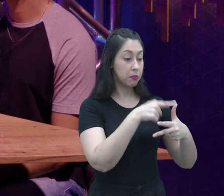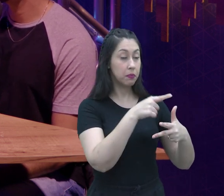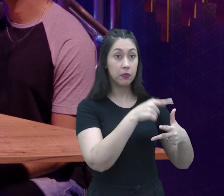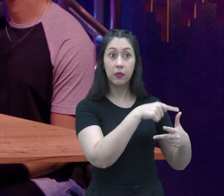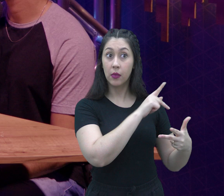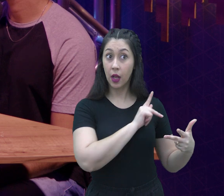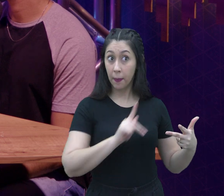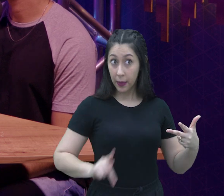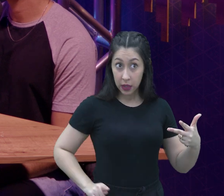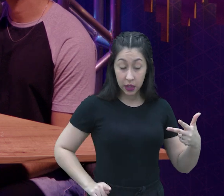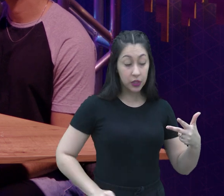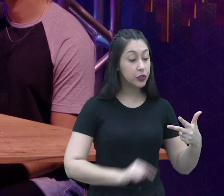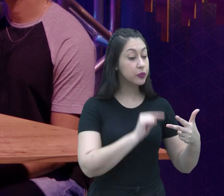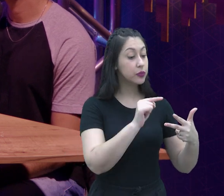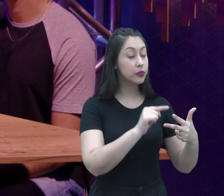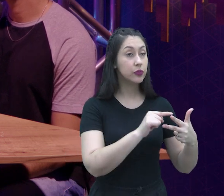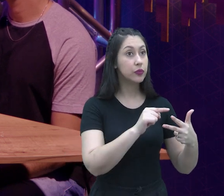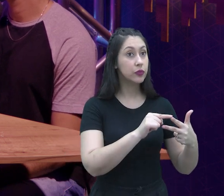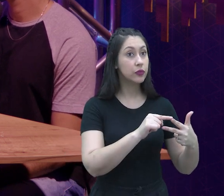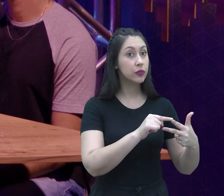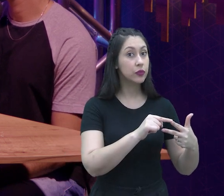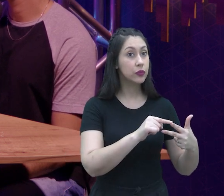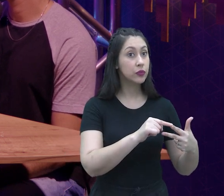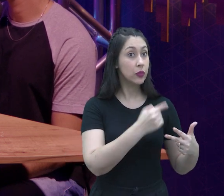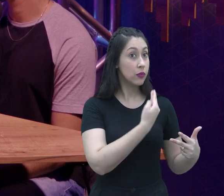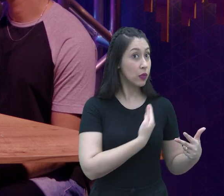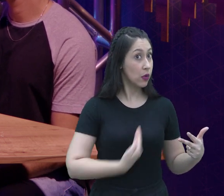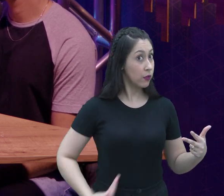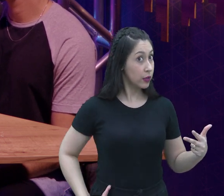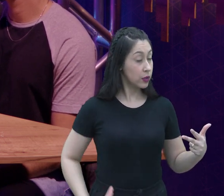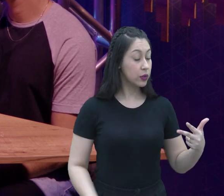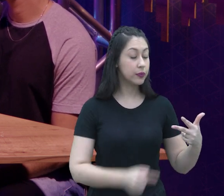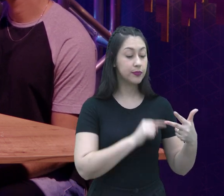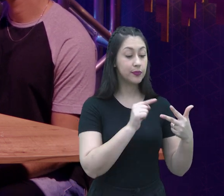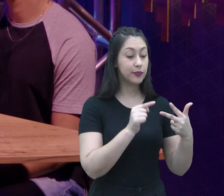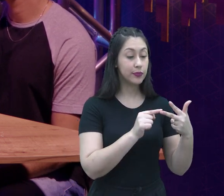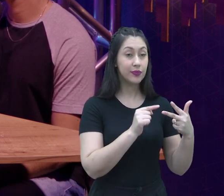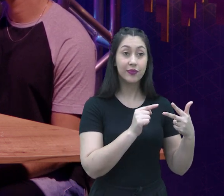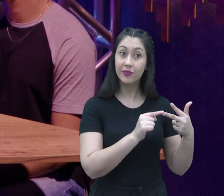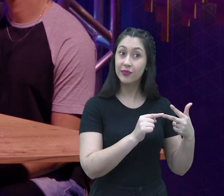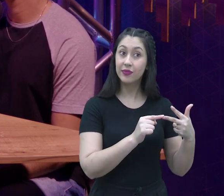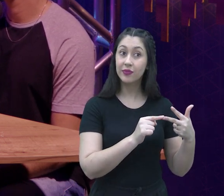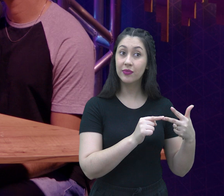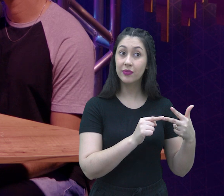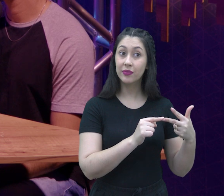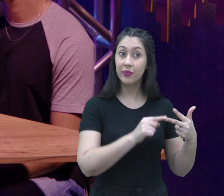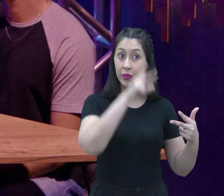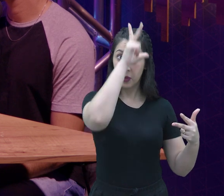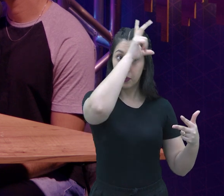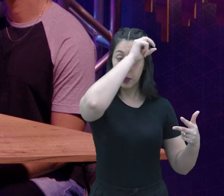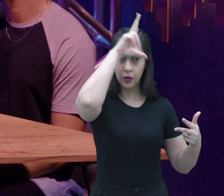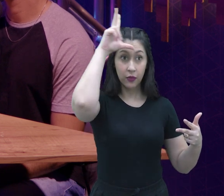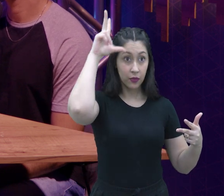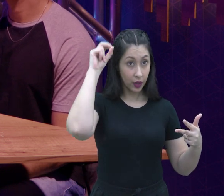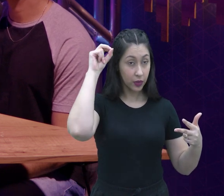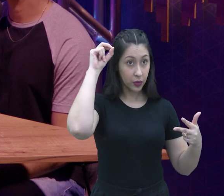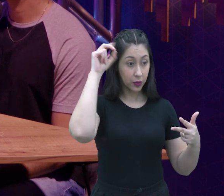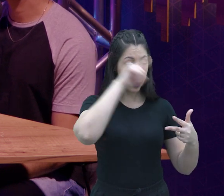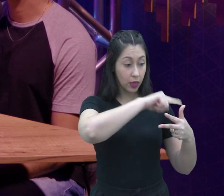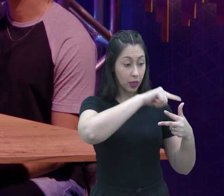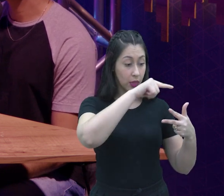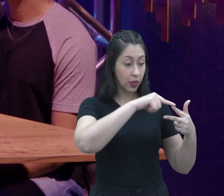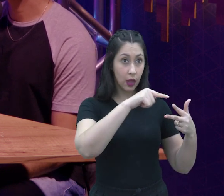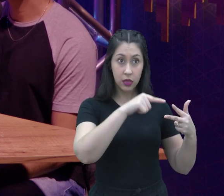o presidente, né? A nível estadual a gente vai ter os governadores e municipal nós vamos ter os prefeitos, né? Que